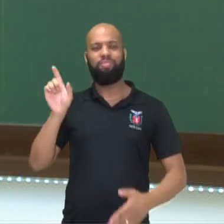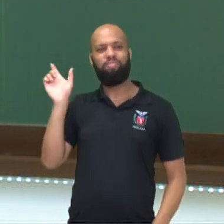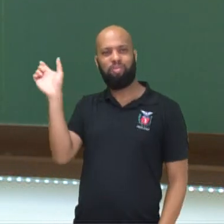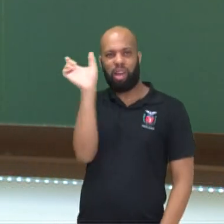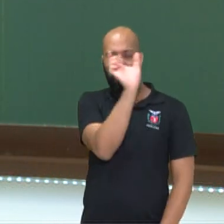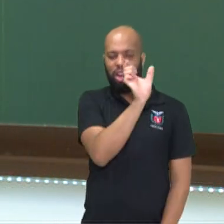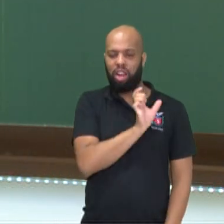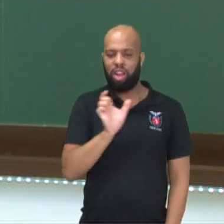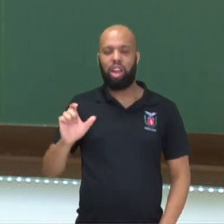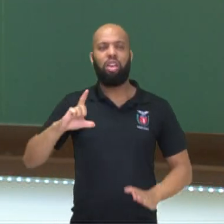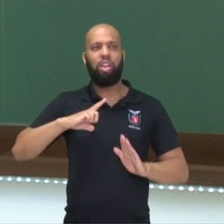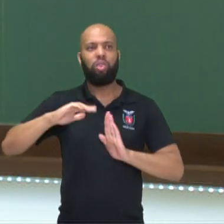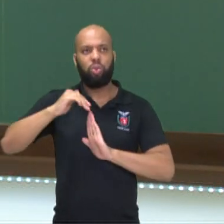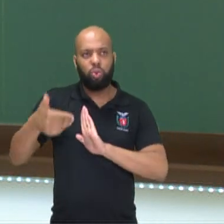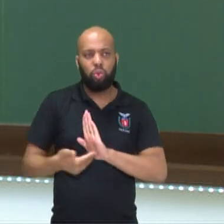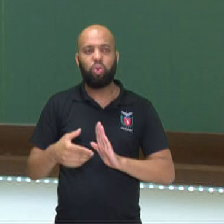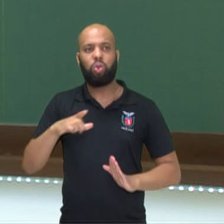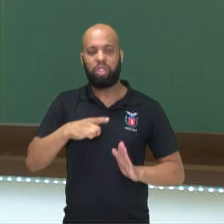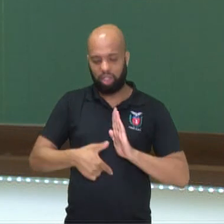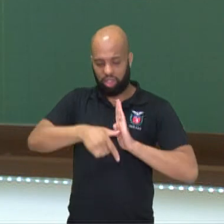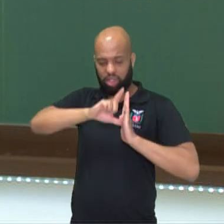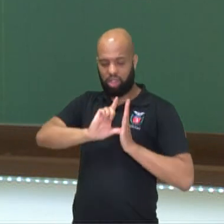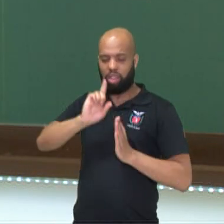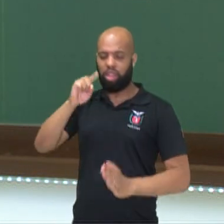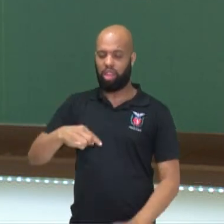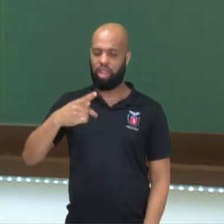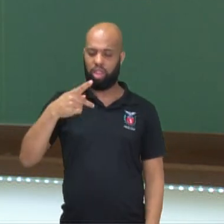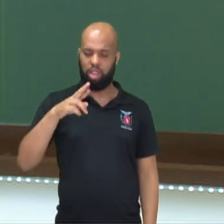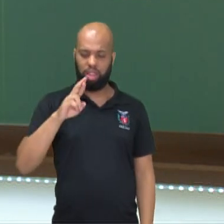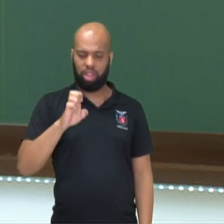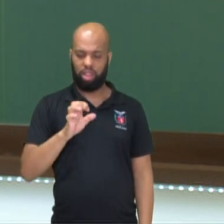têm prefixos. Perceberam que algumas